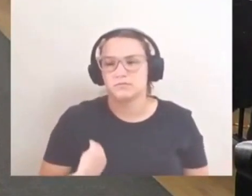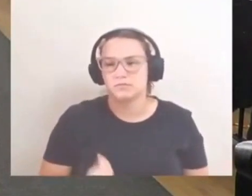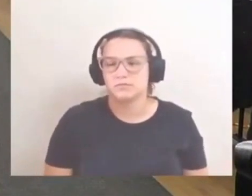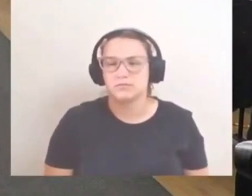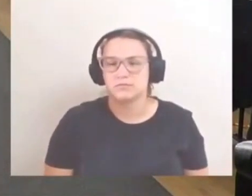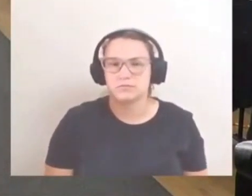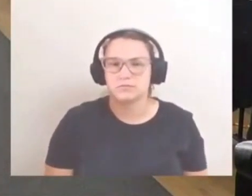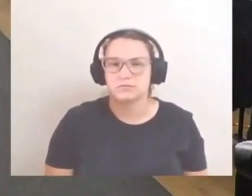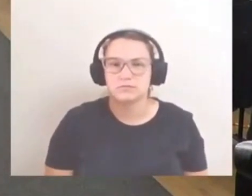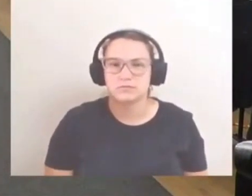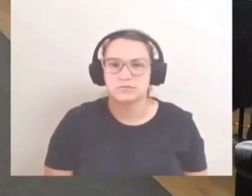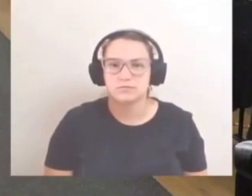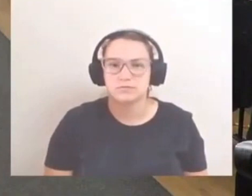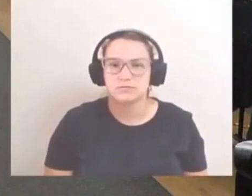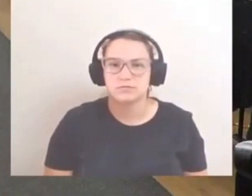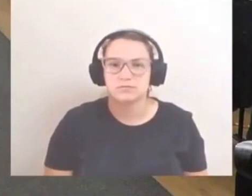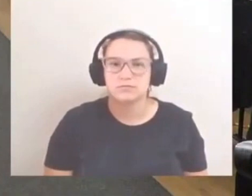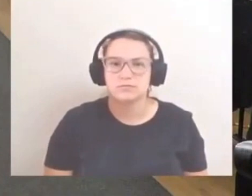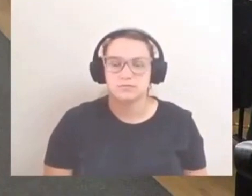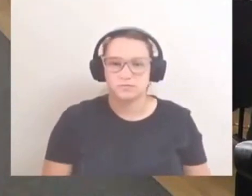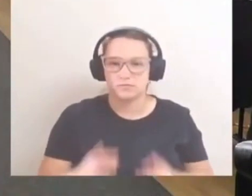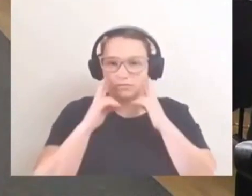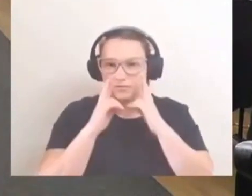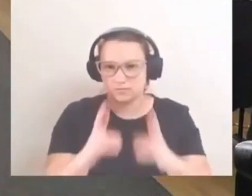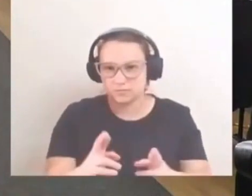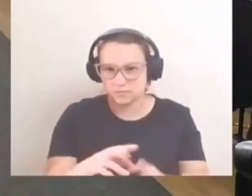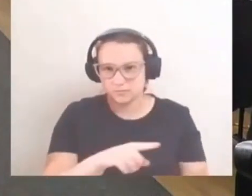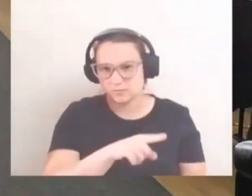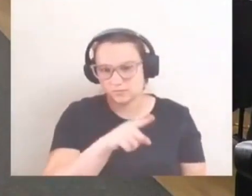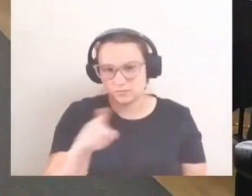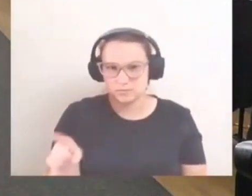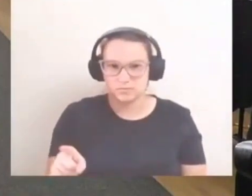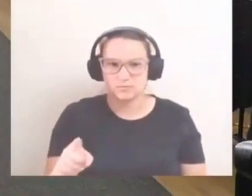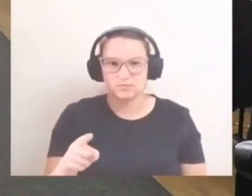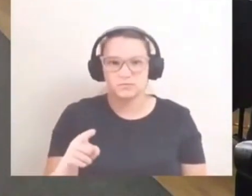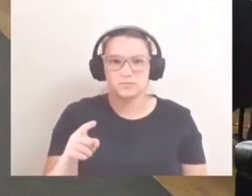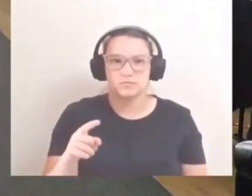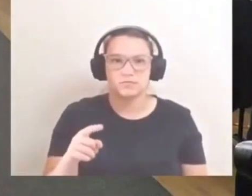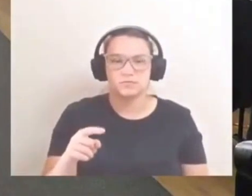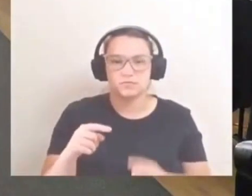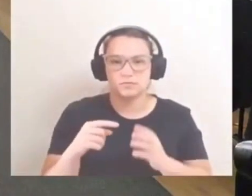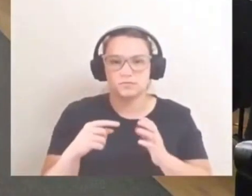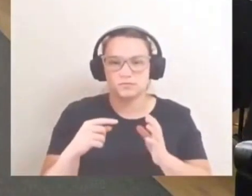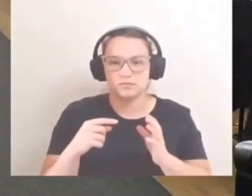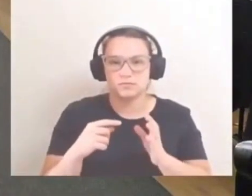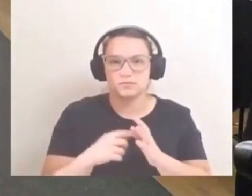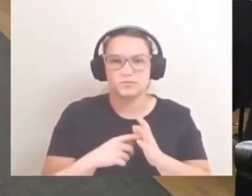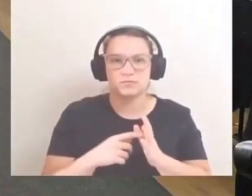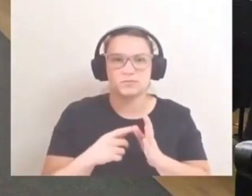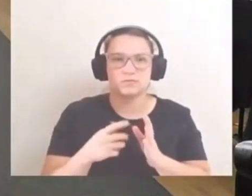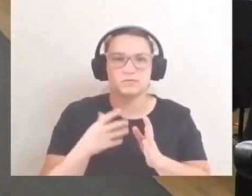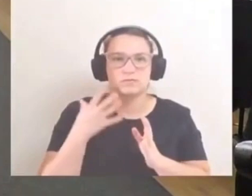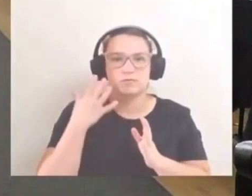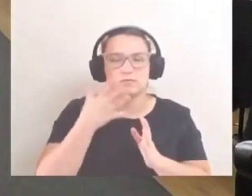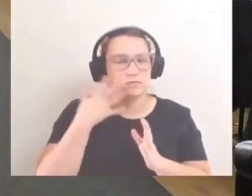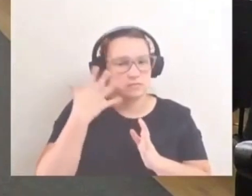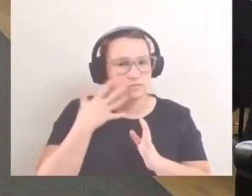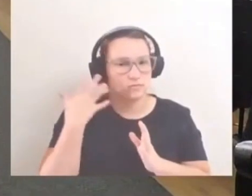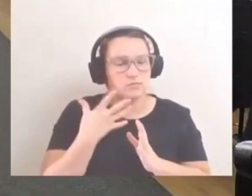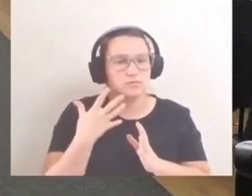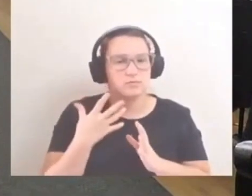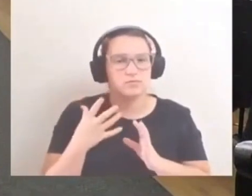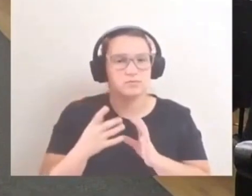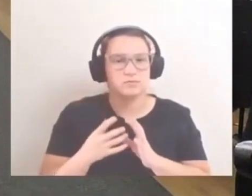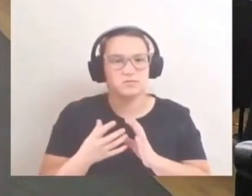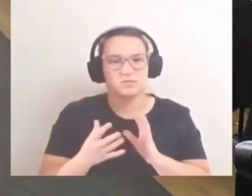então com todo respeito thanynha eu gostaria de dizer aos próximos que vão me suceder não abram mão da sua fala pois quem